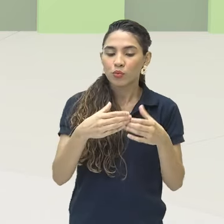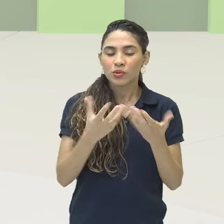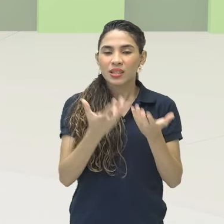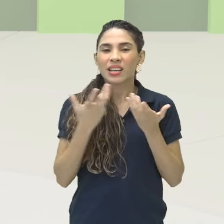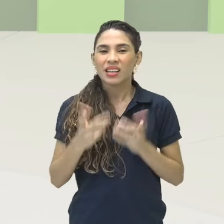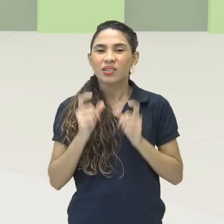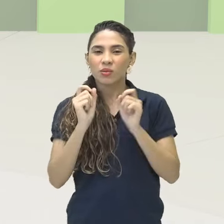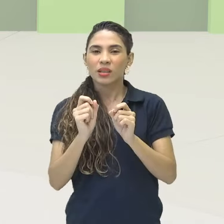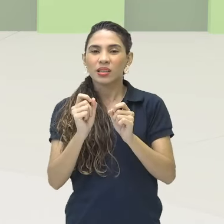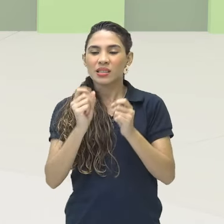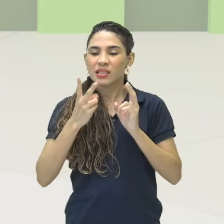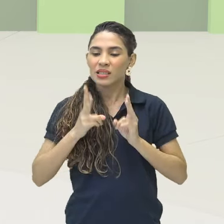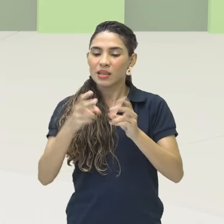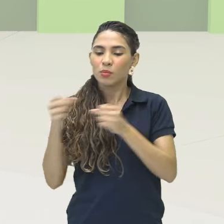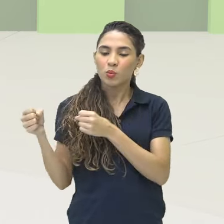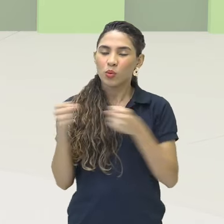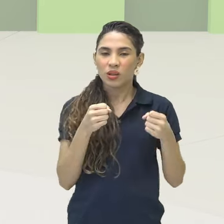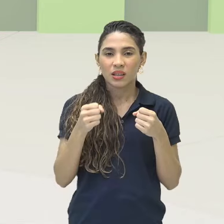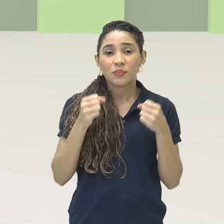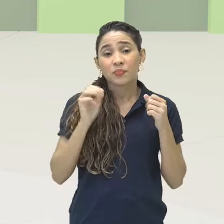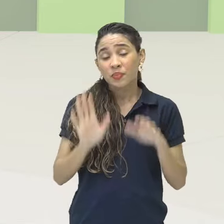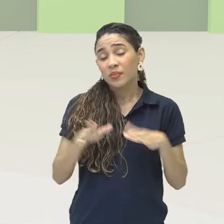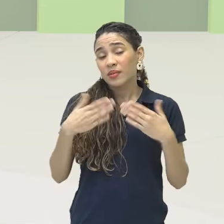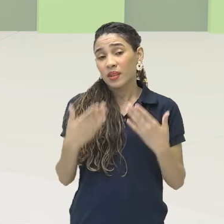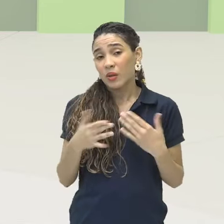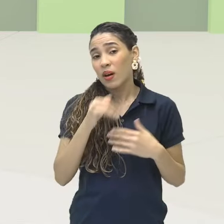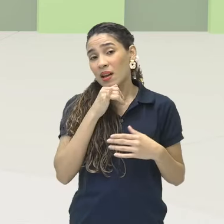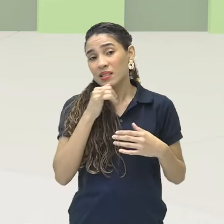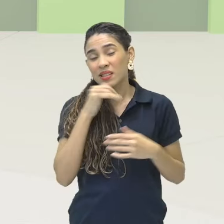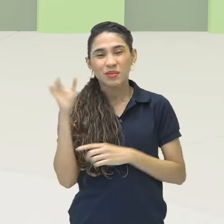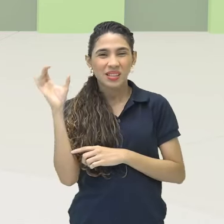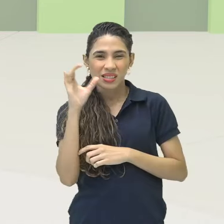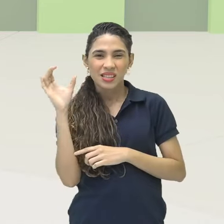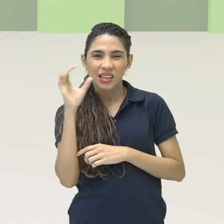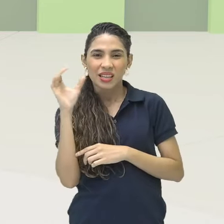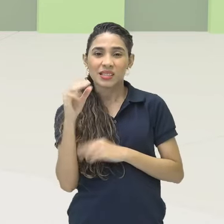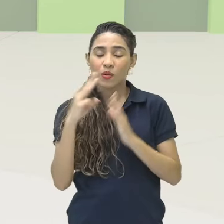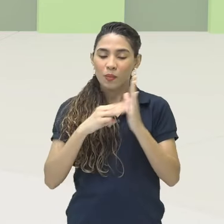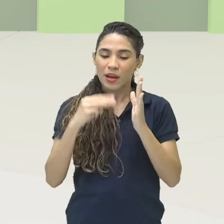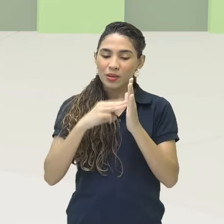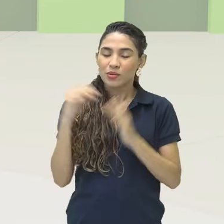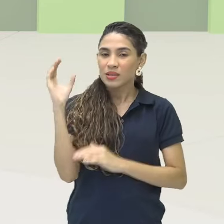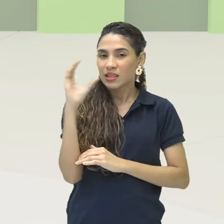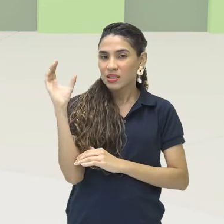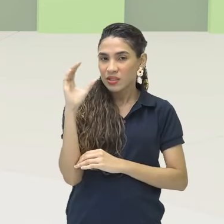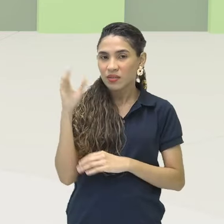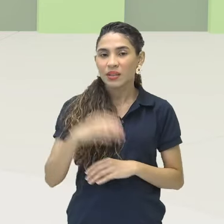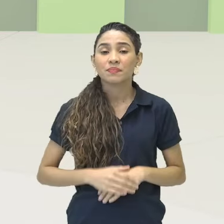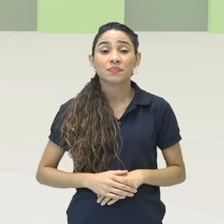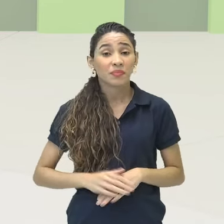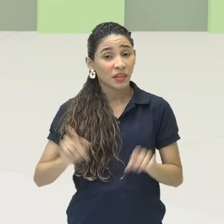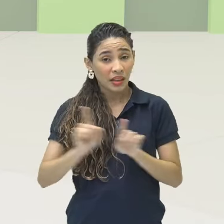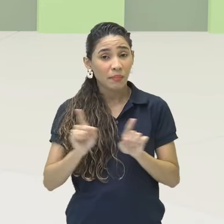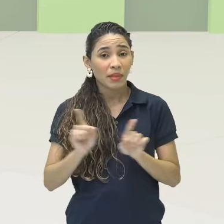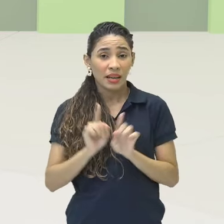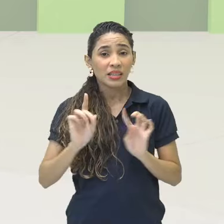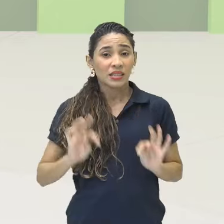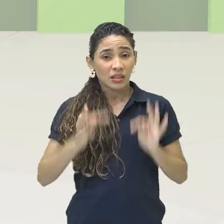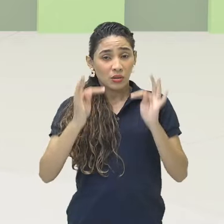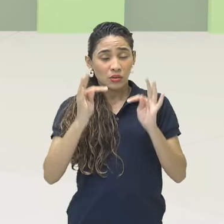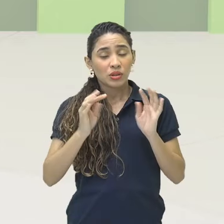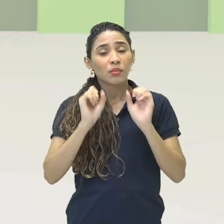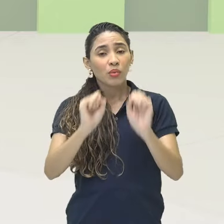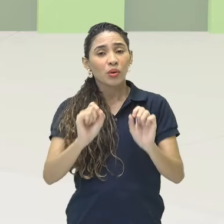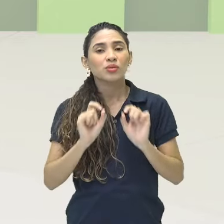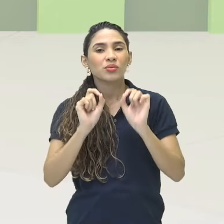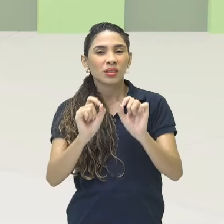querem sempre o poder. Então, nesses casos, a ciência, né, o método científico, até as tecnologias, elas podem se